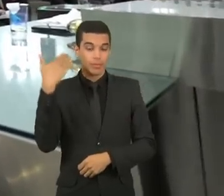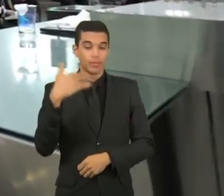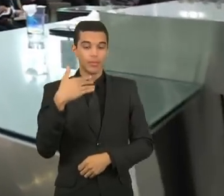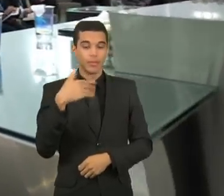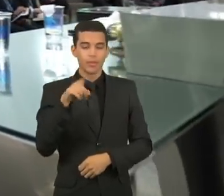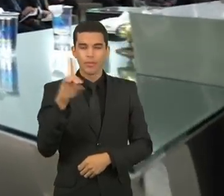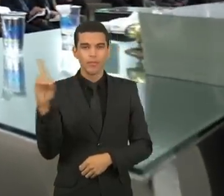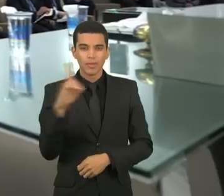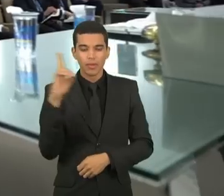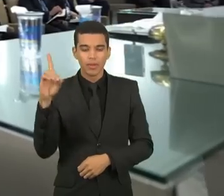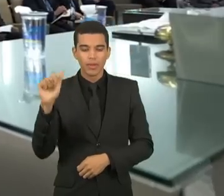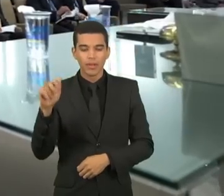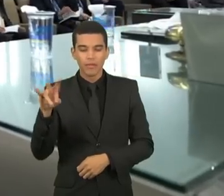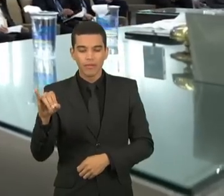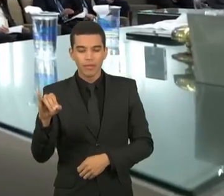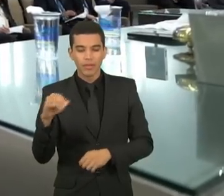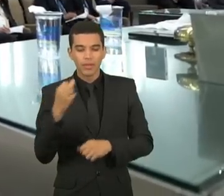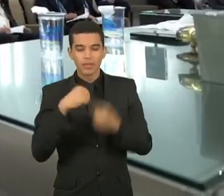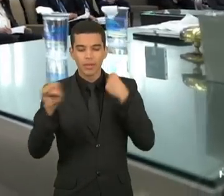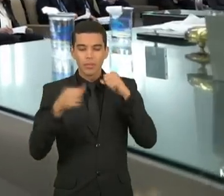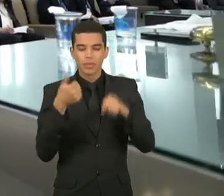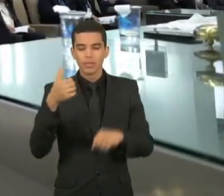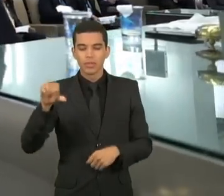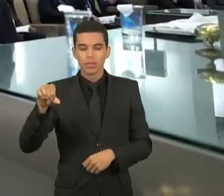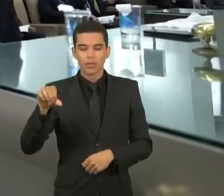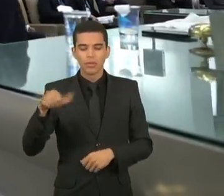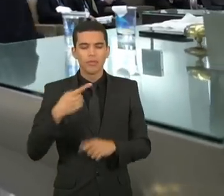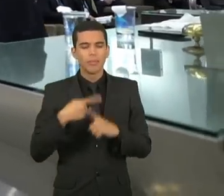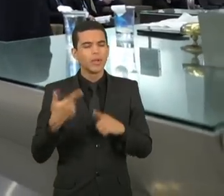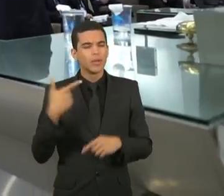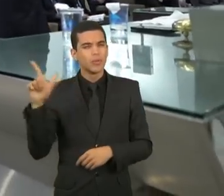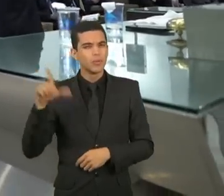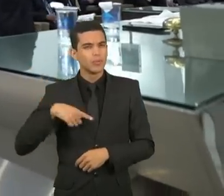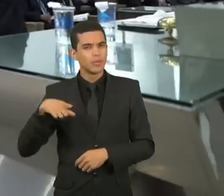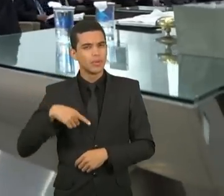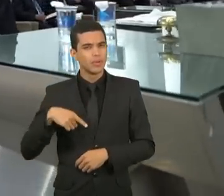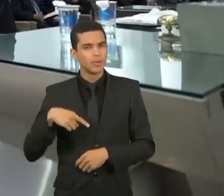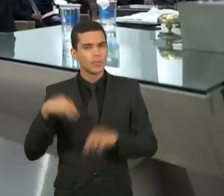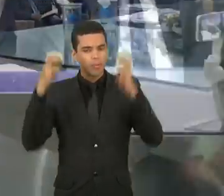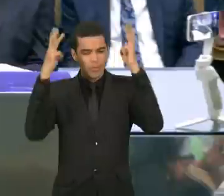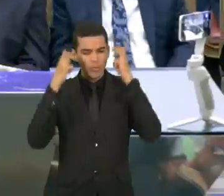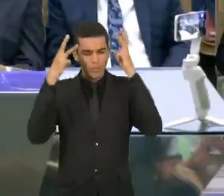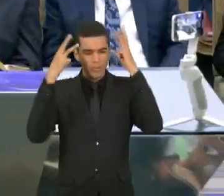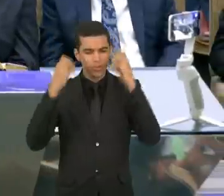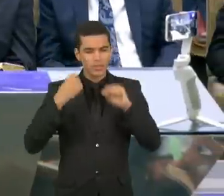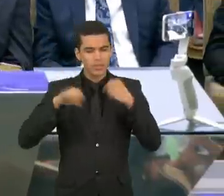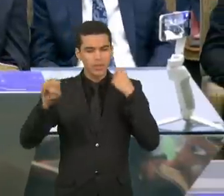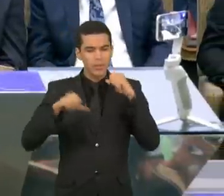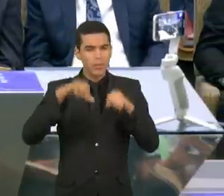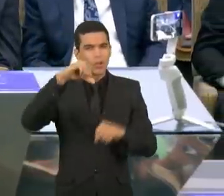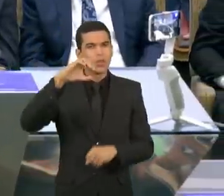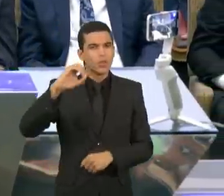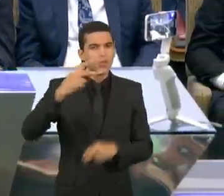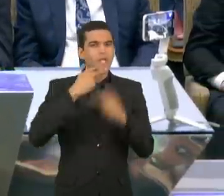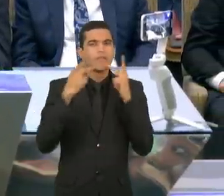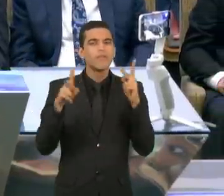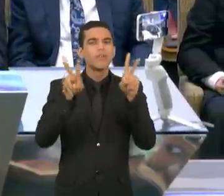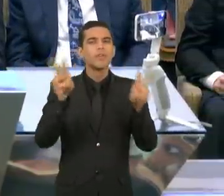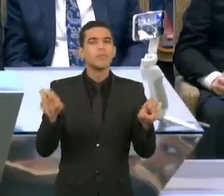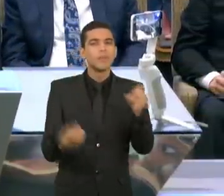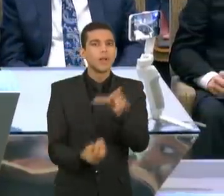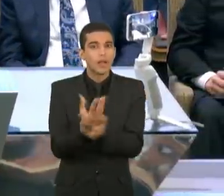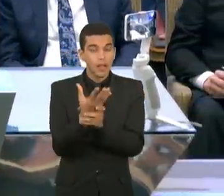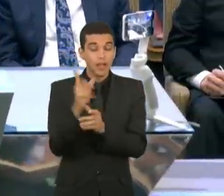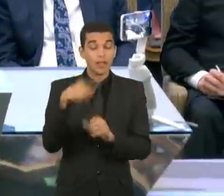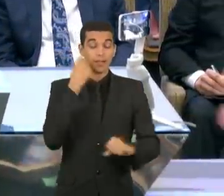aí, né? Então, Davi é 19. Mas tem outro que é de Moisés. É o 90 que fala na criação. É